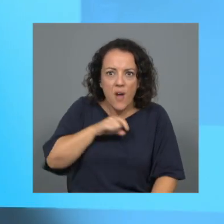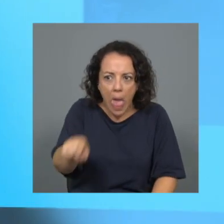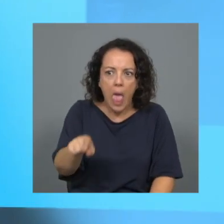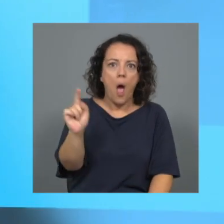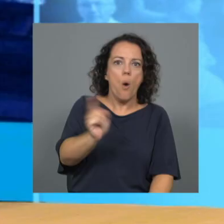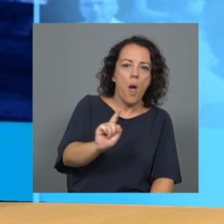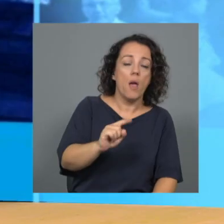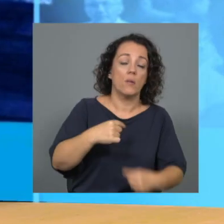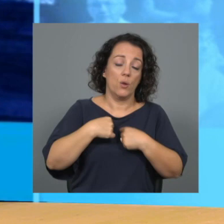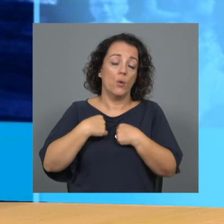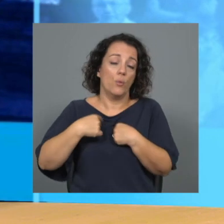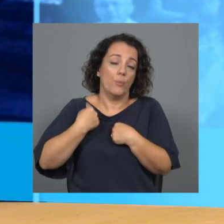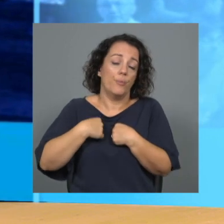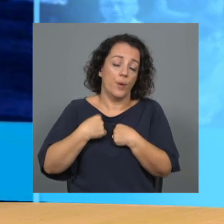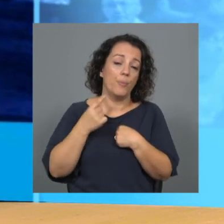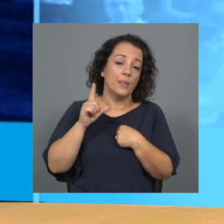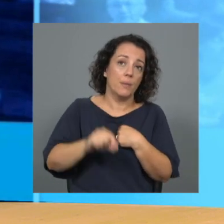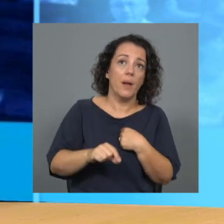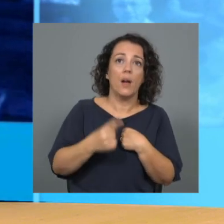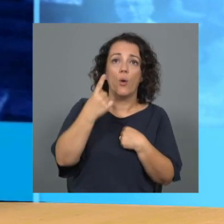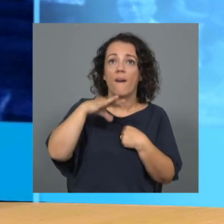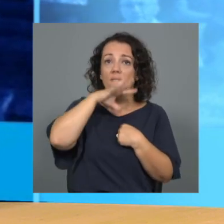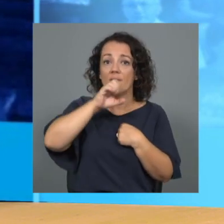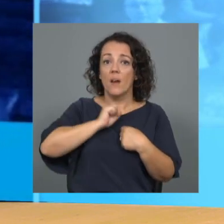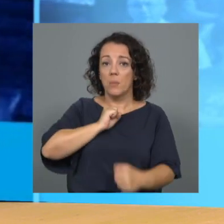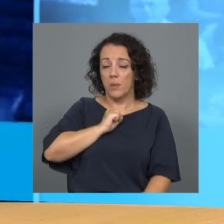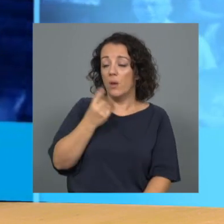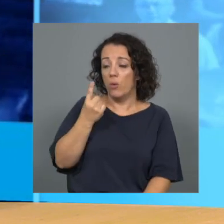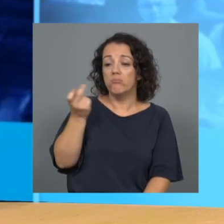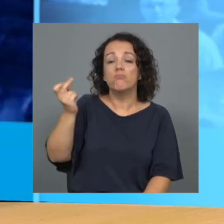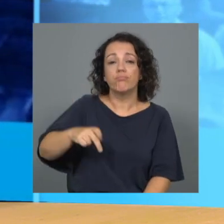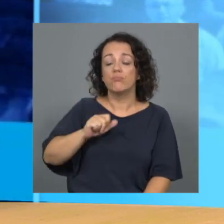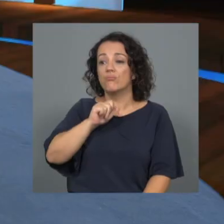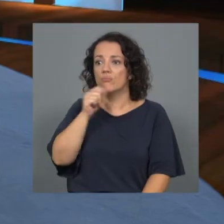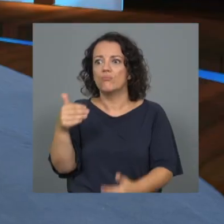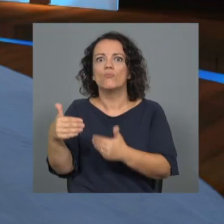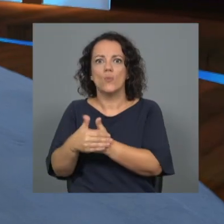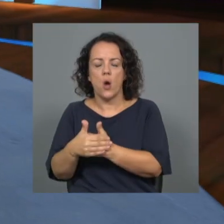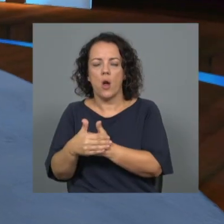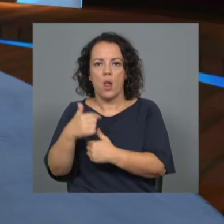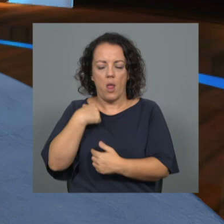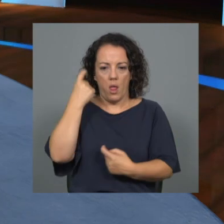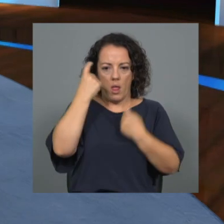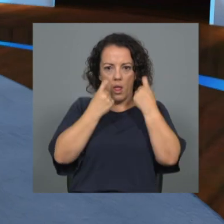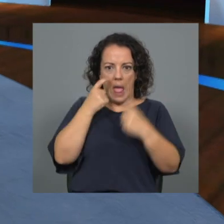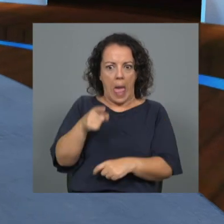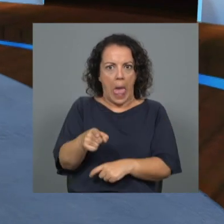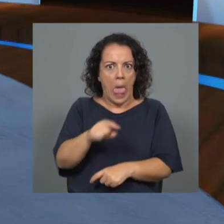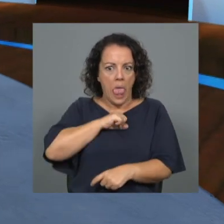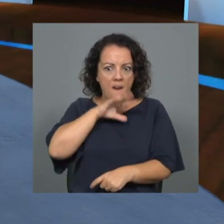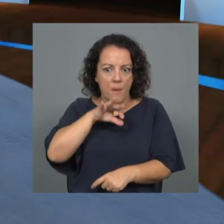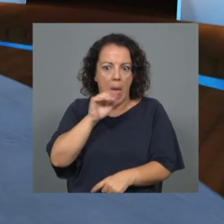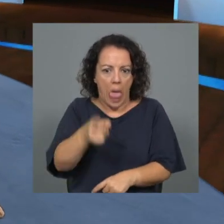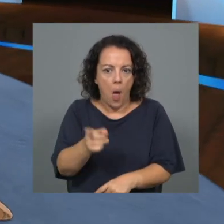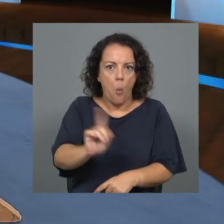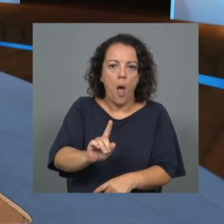tive, portanto, a morte de um familiar e também fiquei Será que é mesmo o meu familiar que está lá dentro? Portanto, a urna está fechada, nós